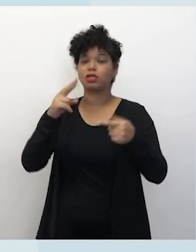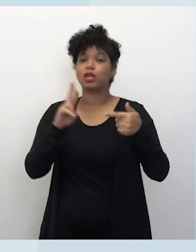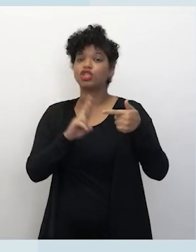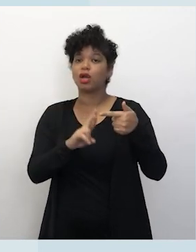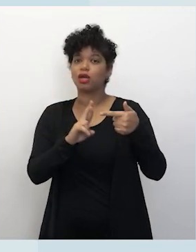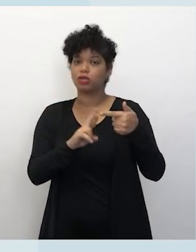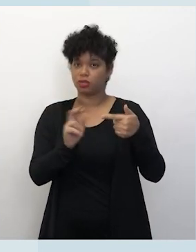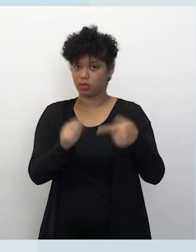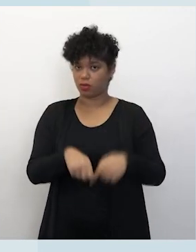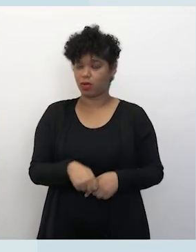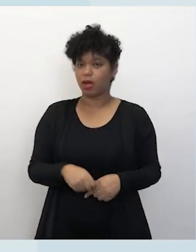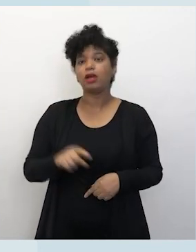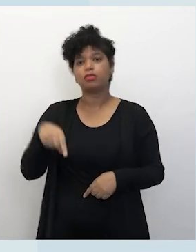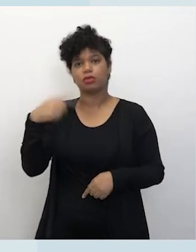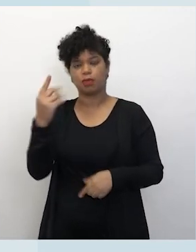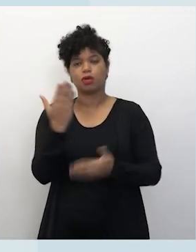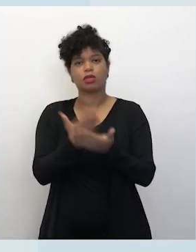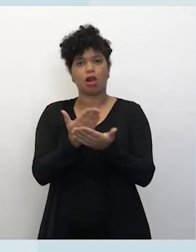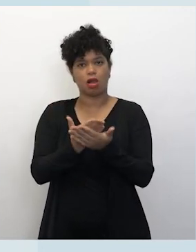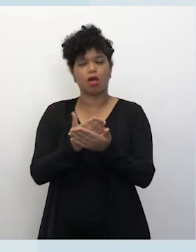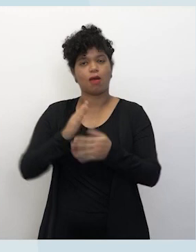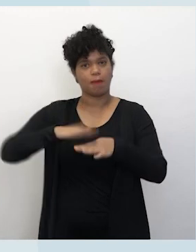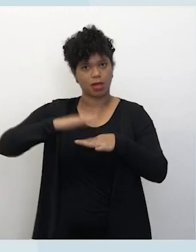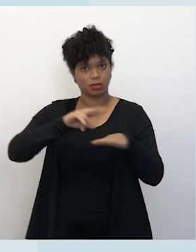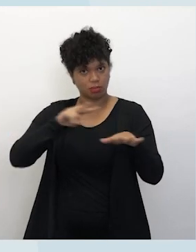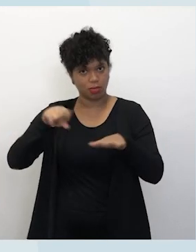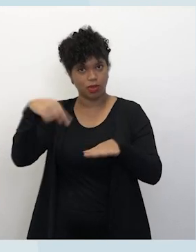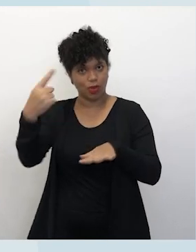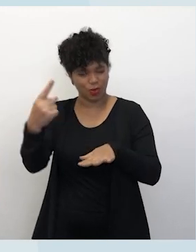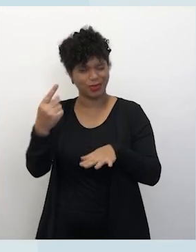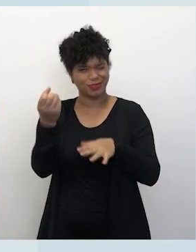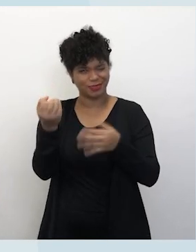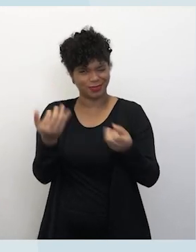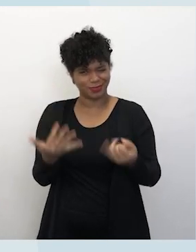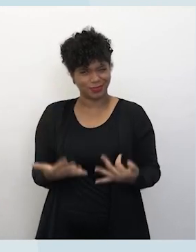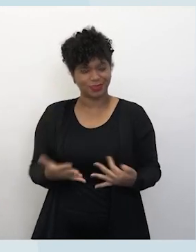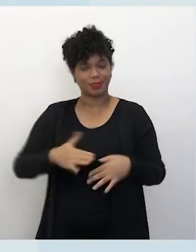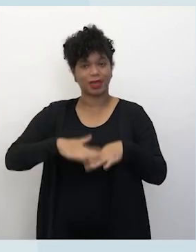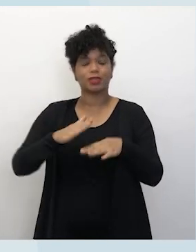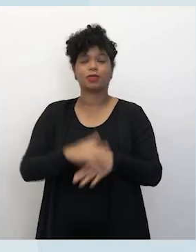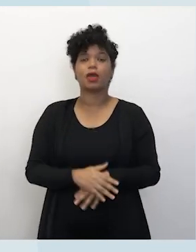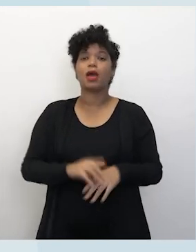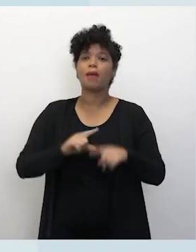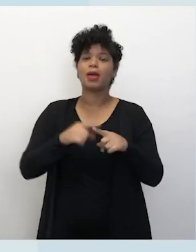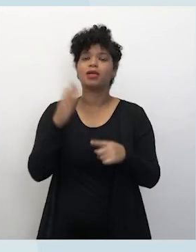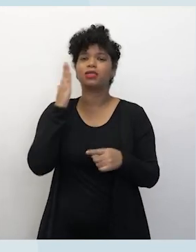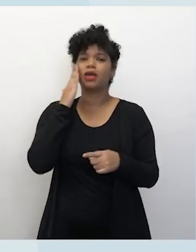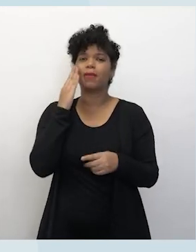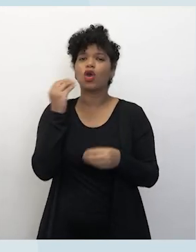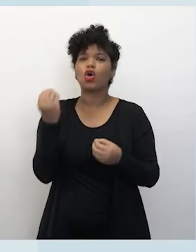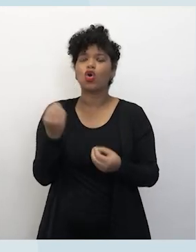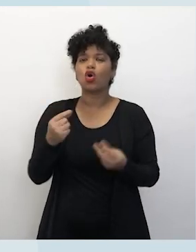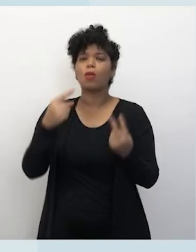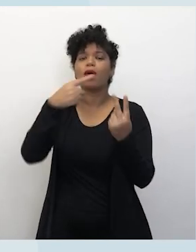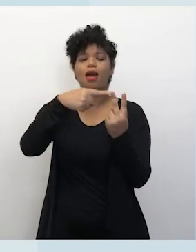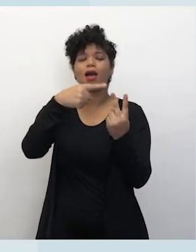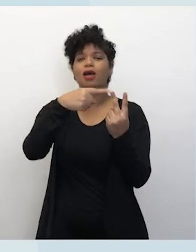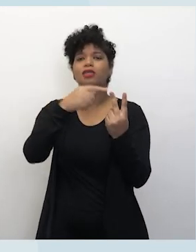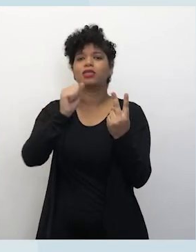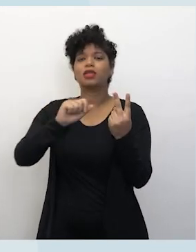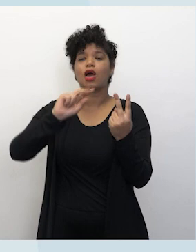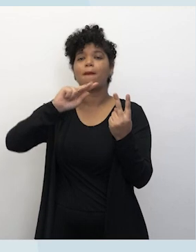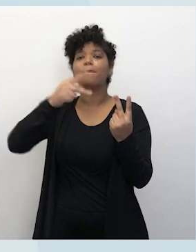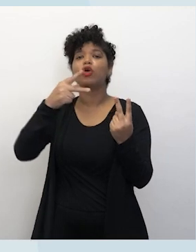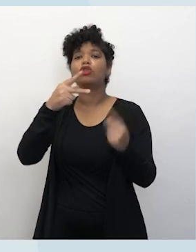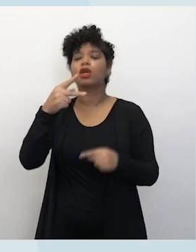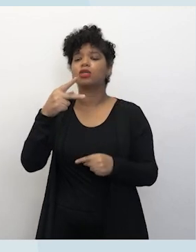falar disso nas próximas aulas aí para a semana que vem. Para representar uma raiz como potência de expoente fracionário. Os